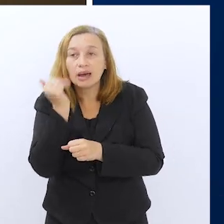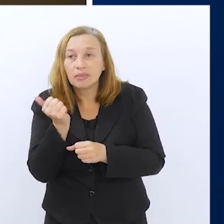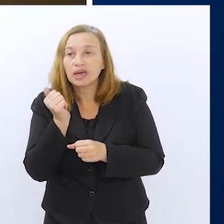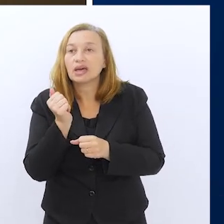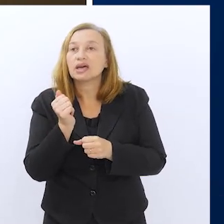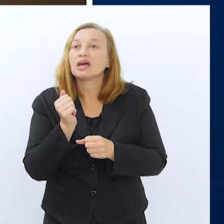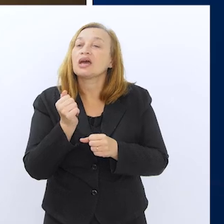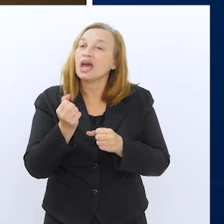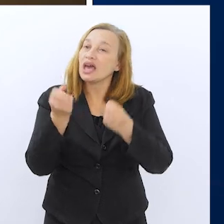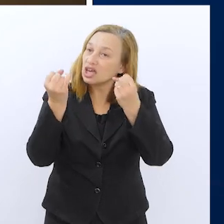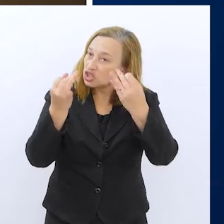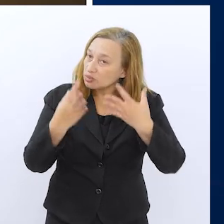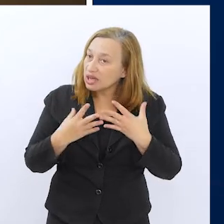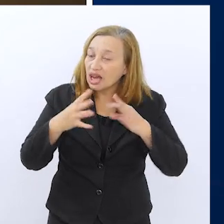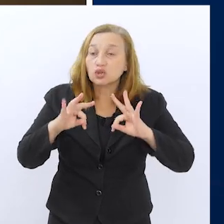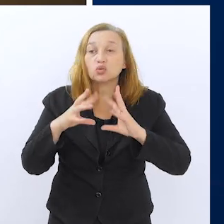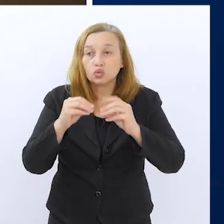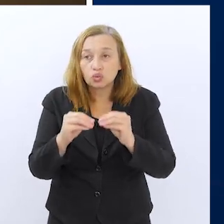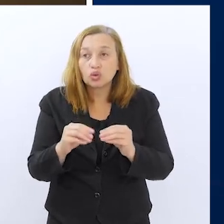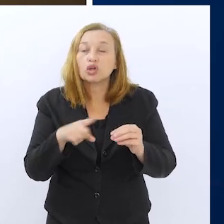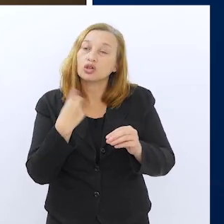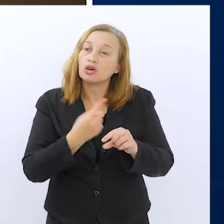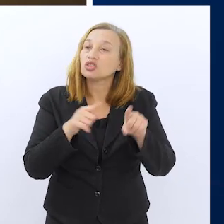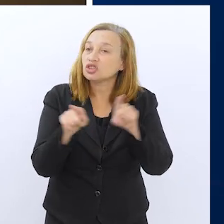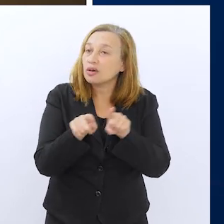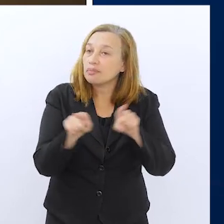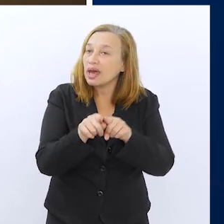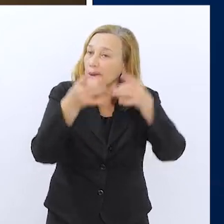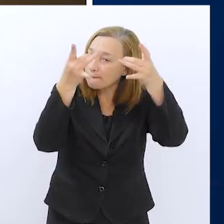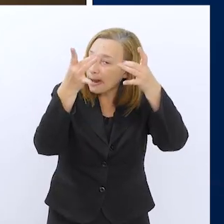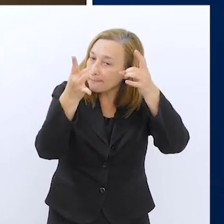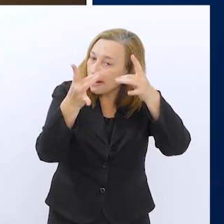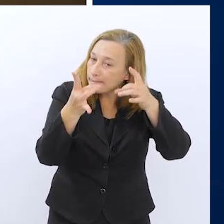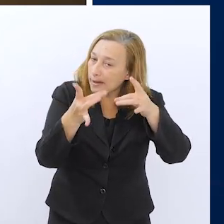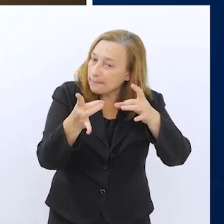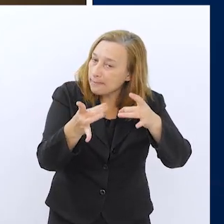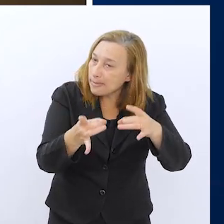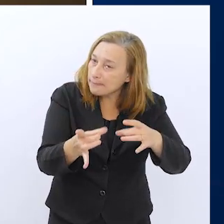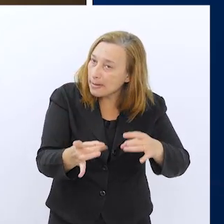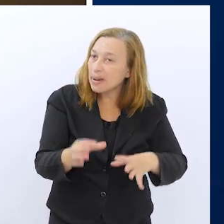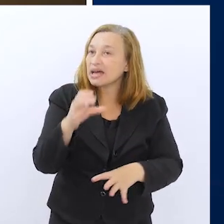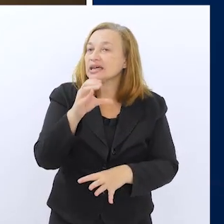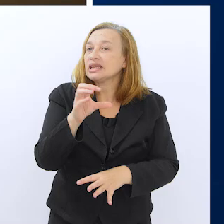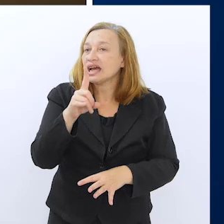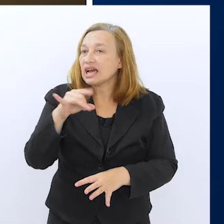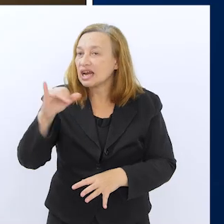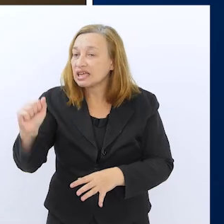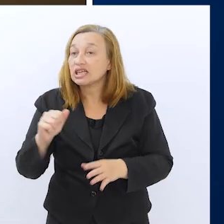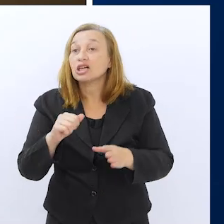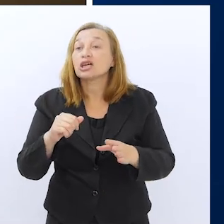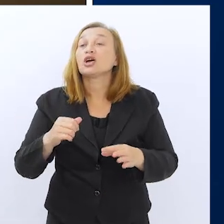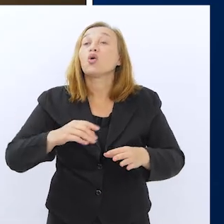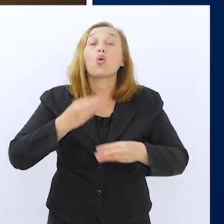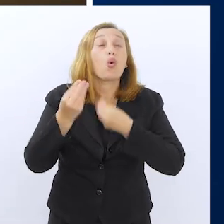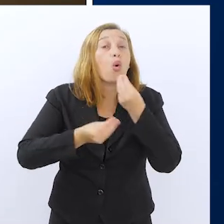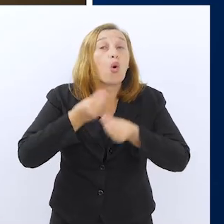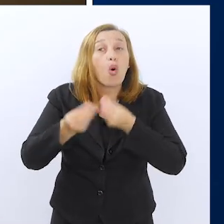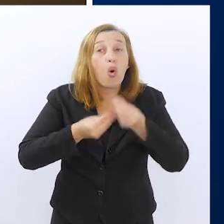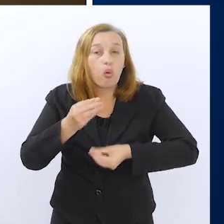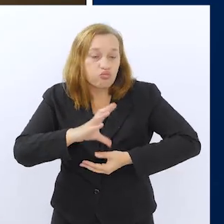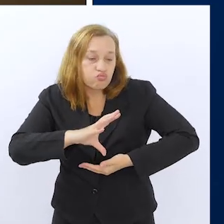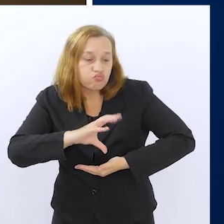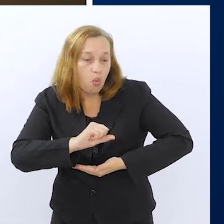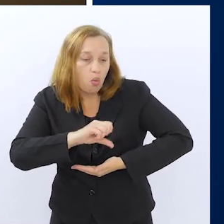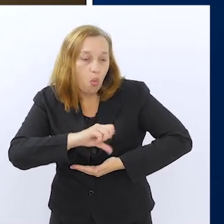mãe, né, procura saber, é passado para ela, a gente também passa, né, em consultório, todas essas